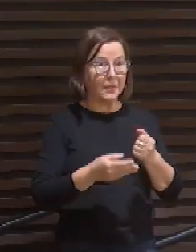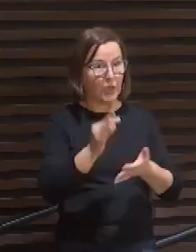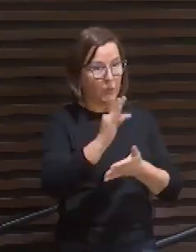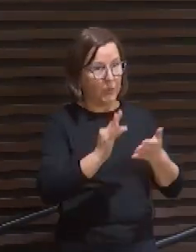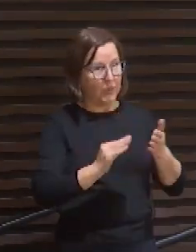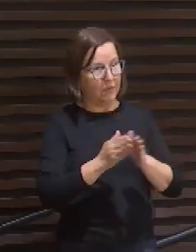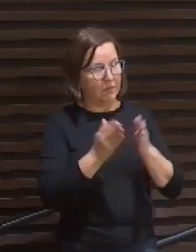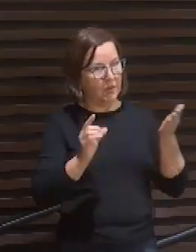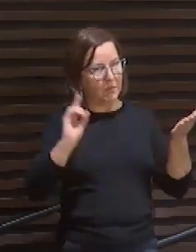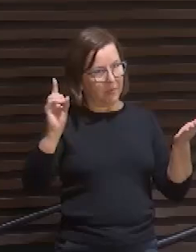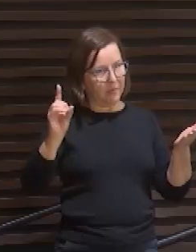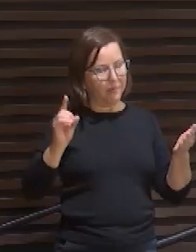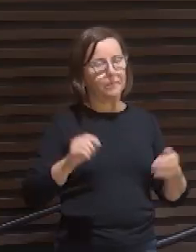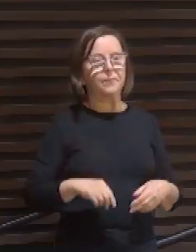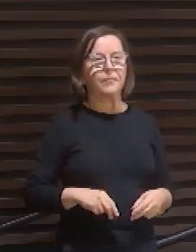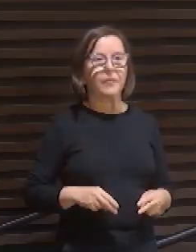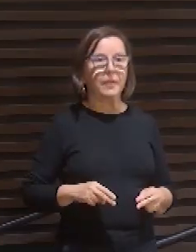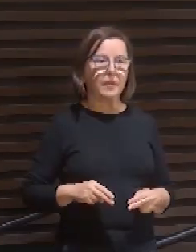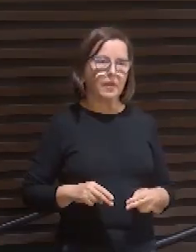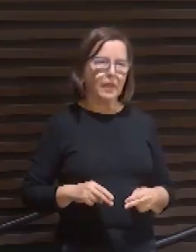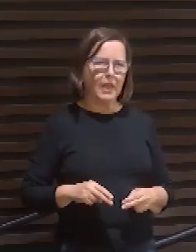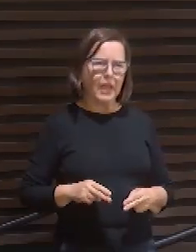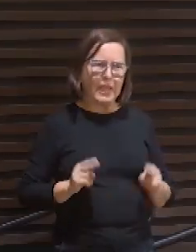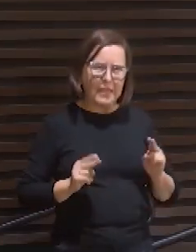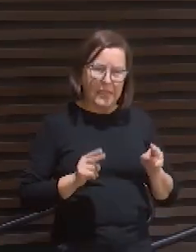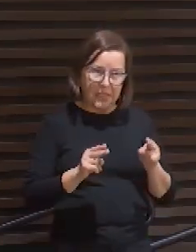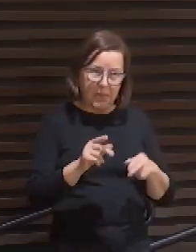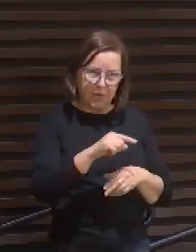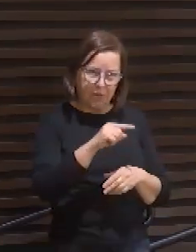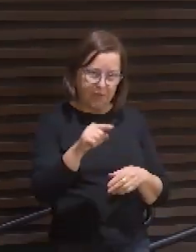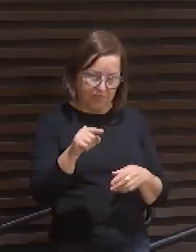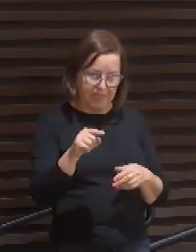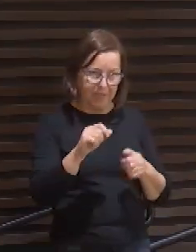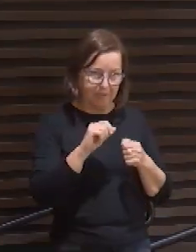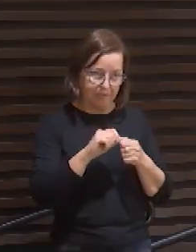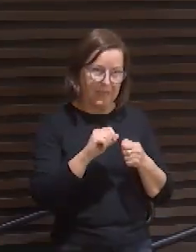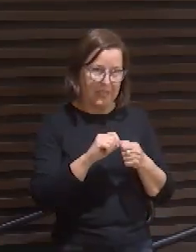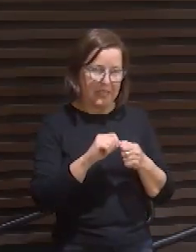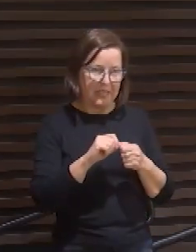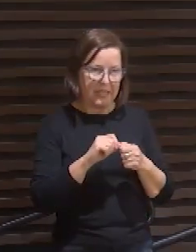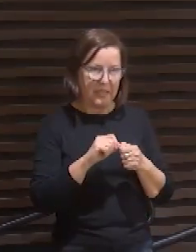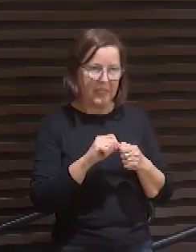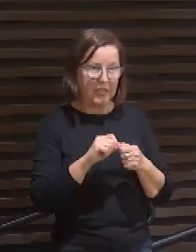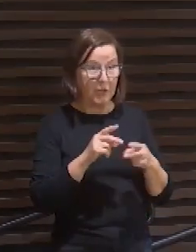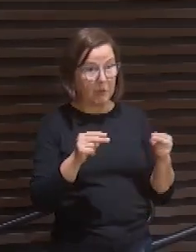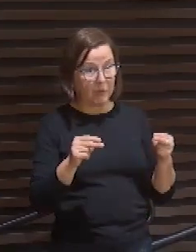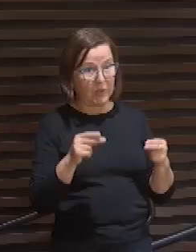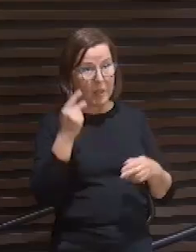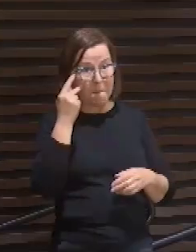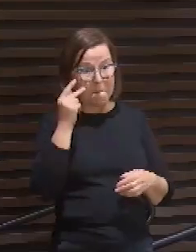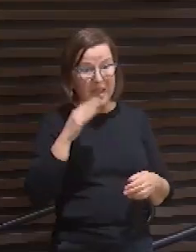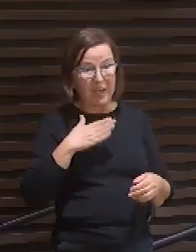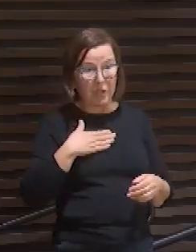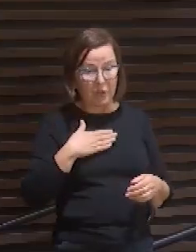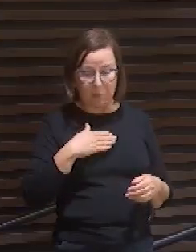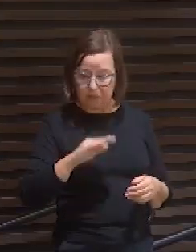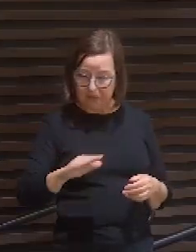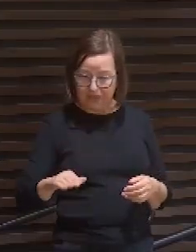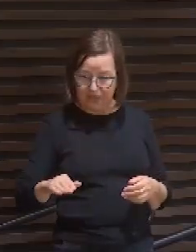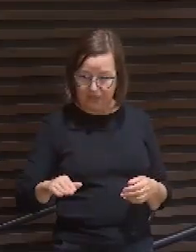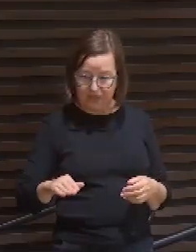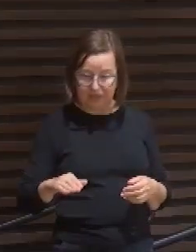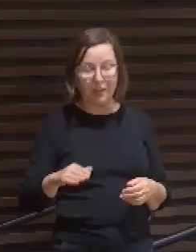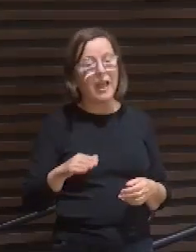bíblico. Todas as vezes que fizerdes a um desses meus pequeninos, a mim o